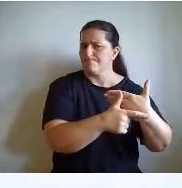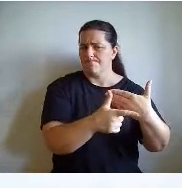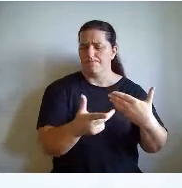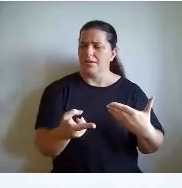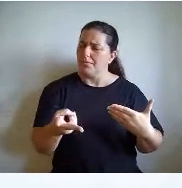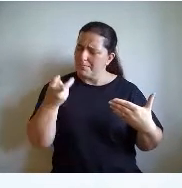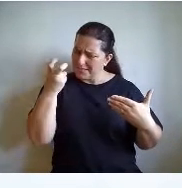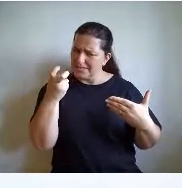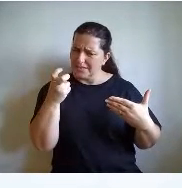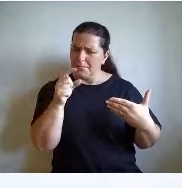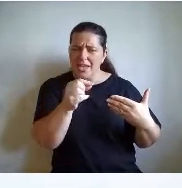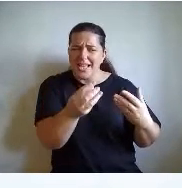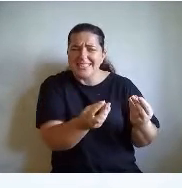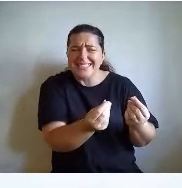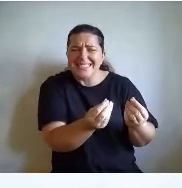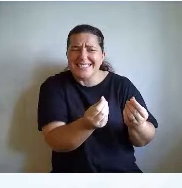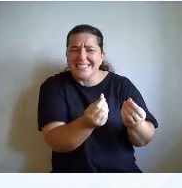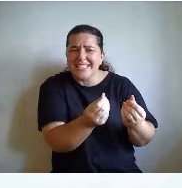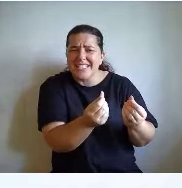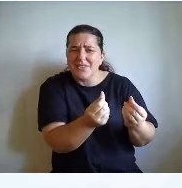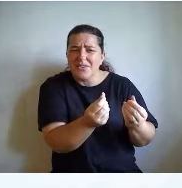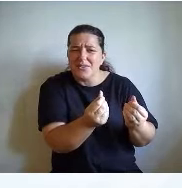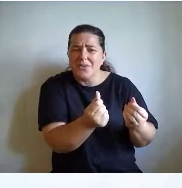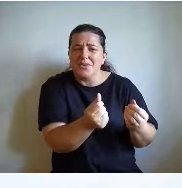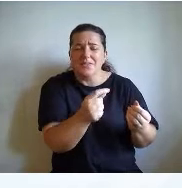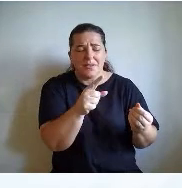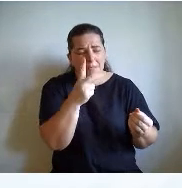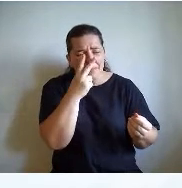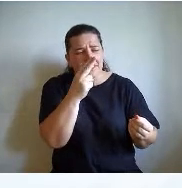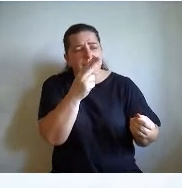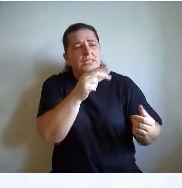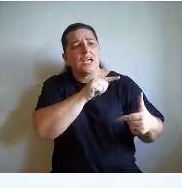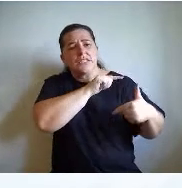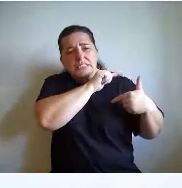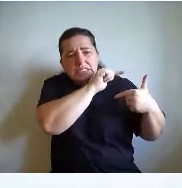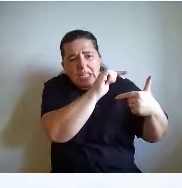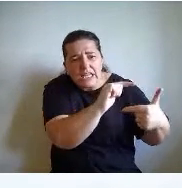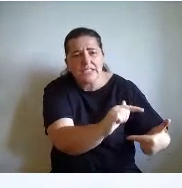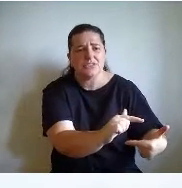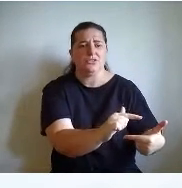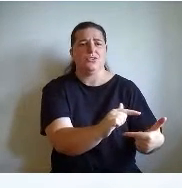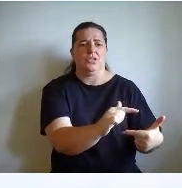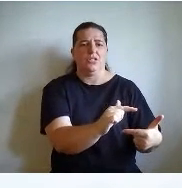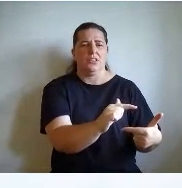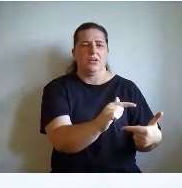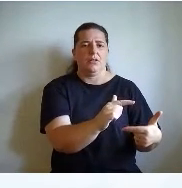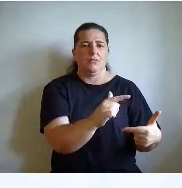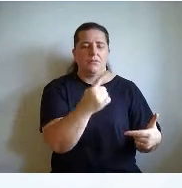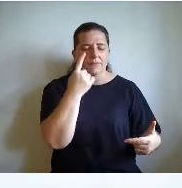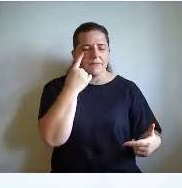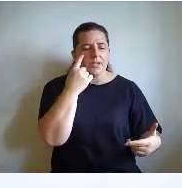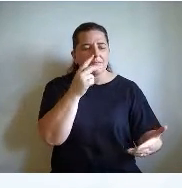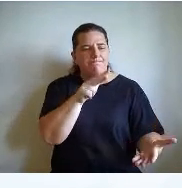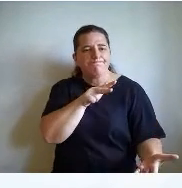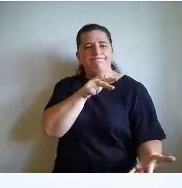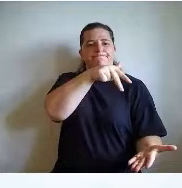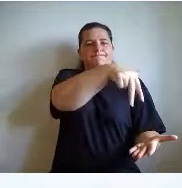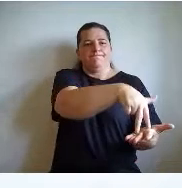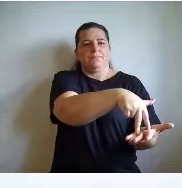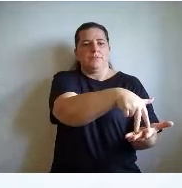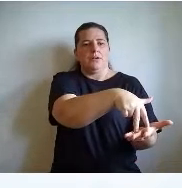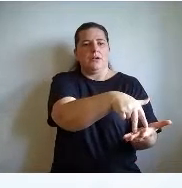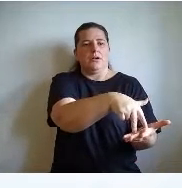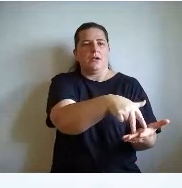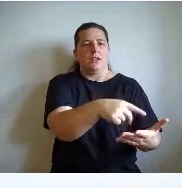muito sensível e muito de vanguarda, protagonista em todas essas circunstâncias que estão